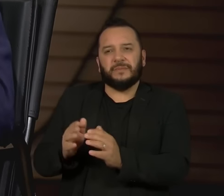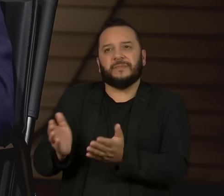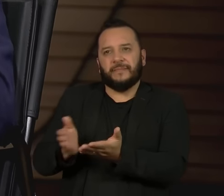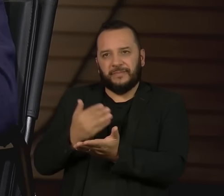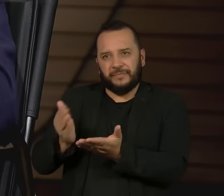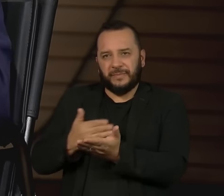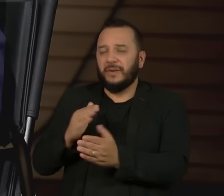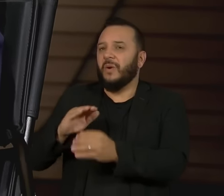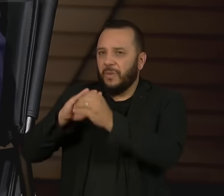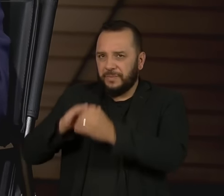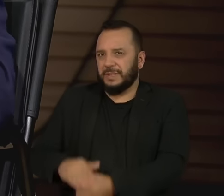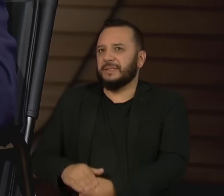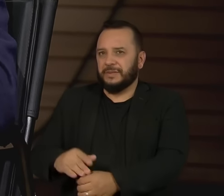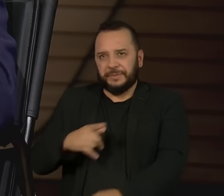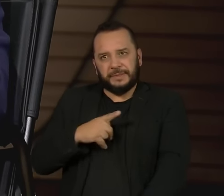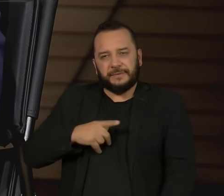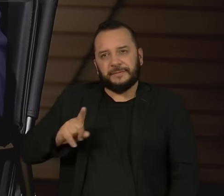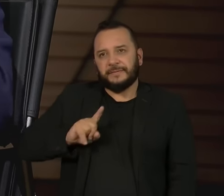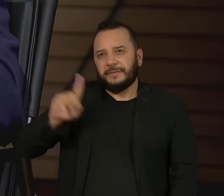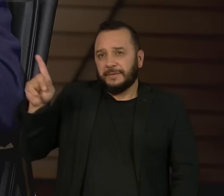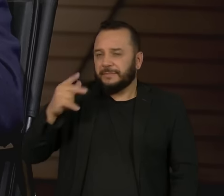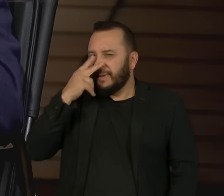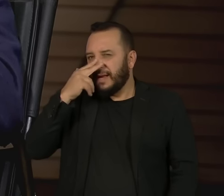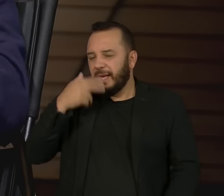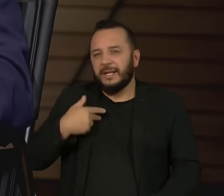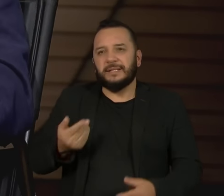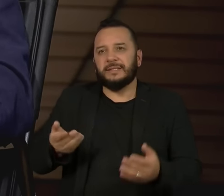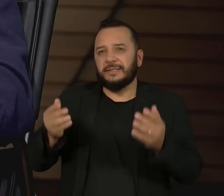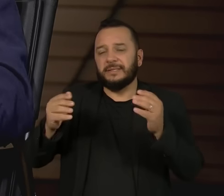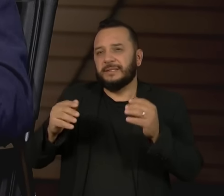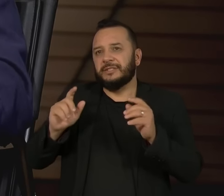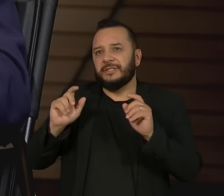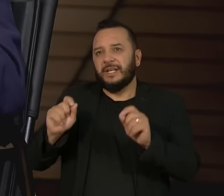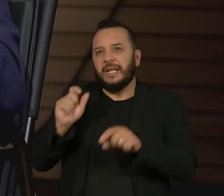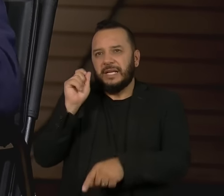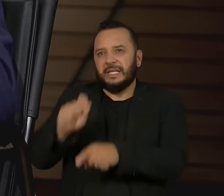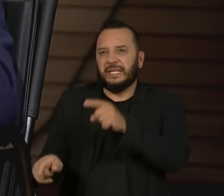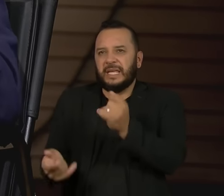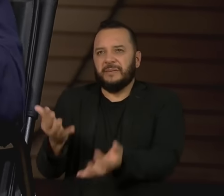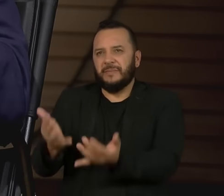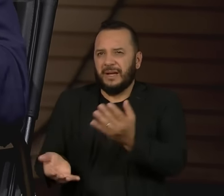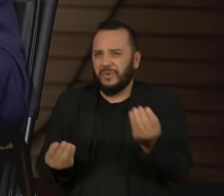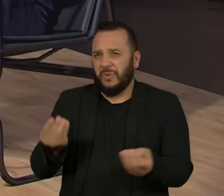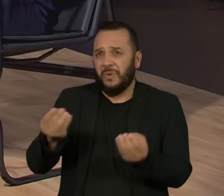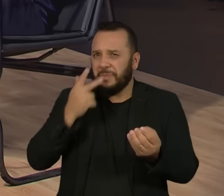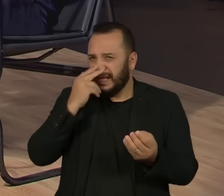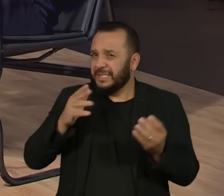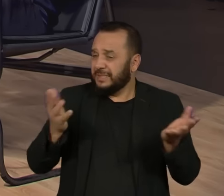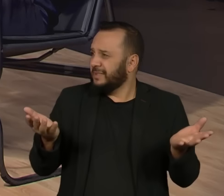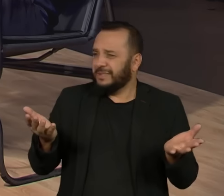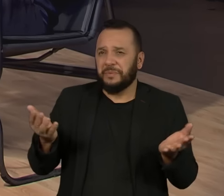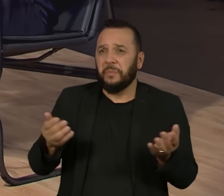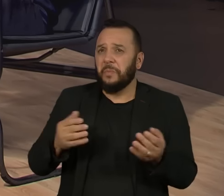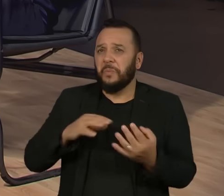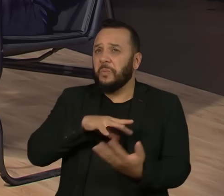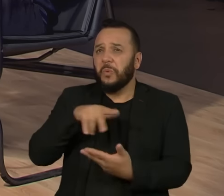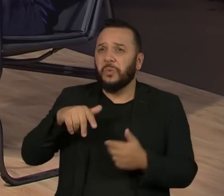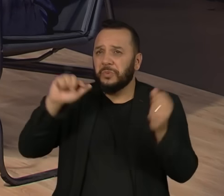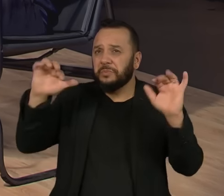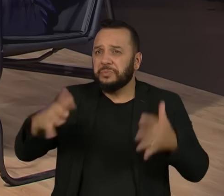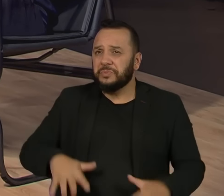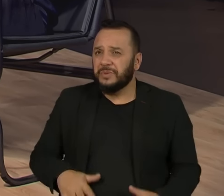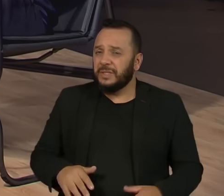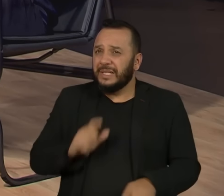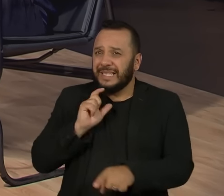do... Para mim, isso é o fim do mundo. É o fim do mundo. Que é queimar livro. Queimar livro é, assim, eu tenho visto fogueira de livro. Isso aqui,